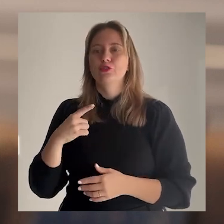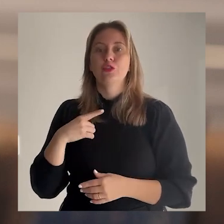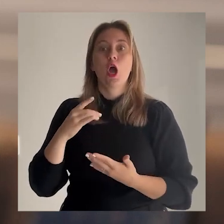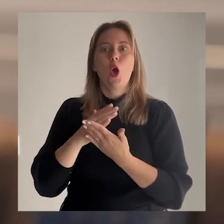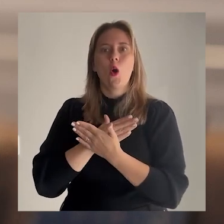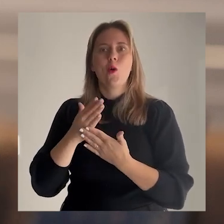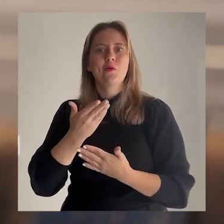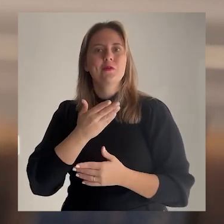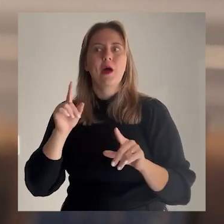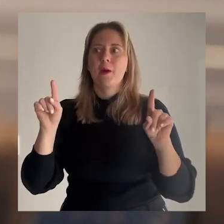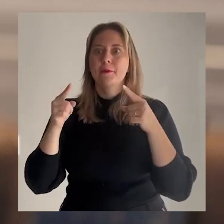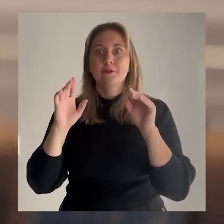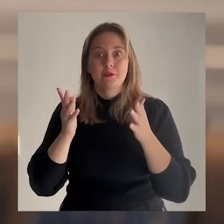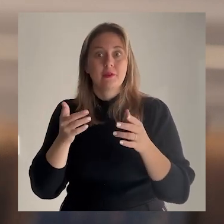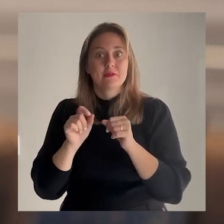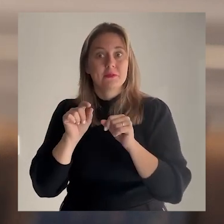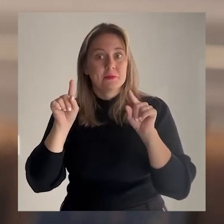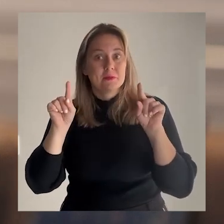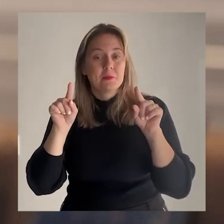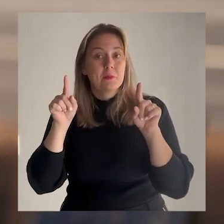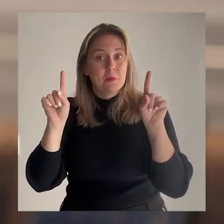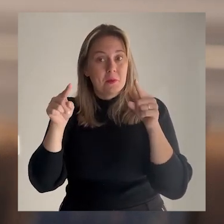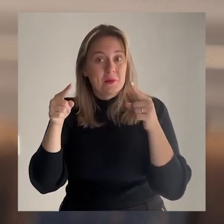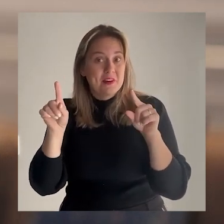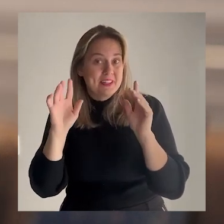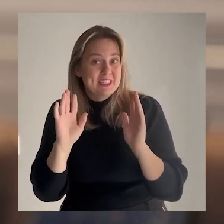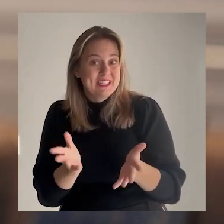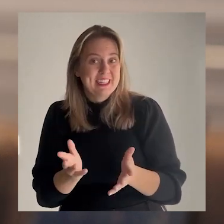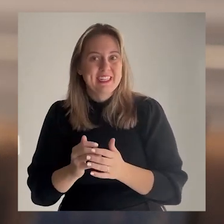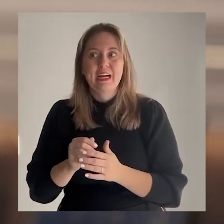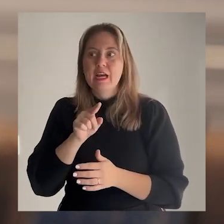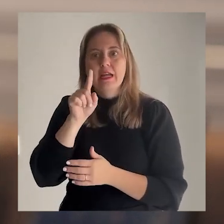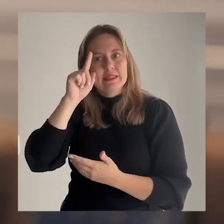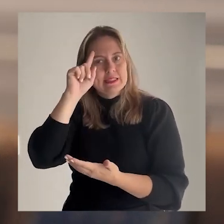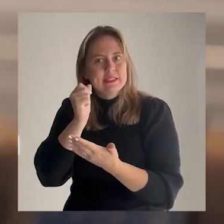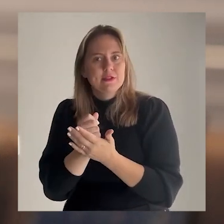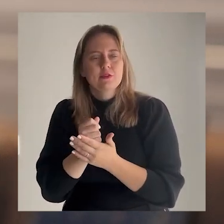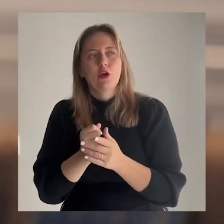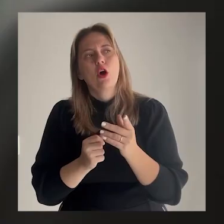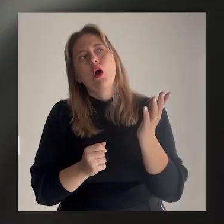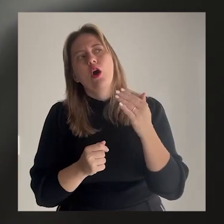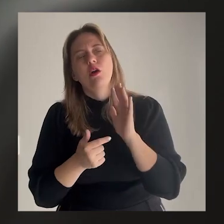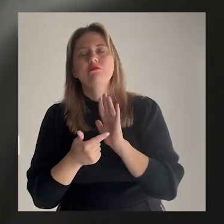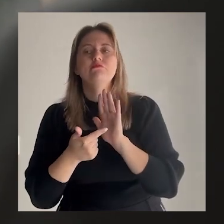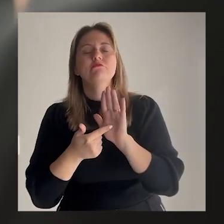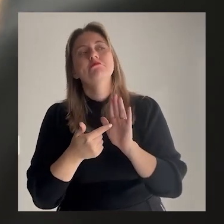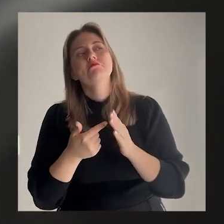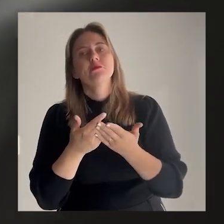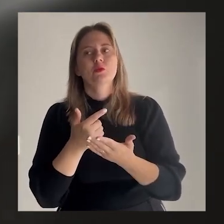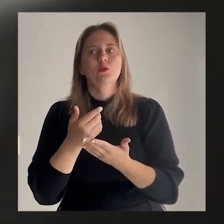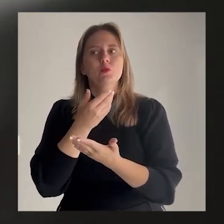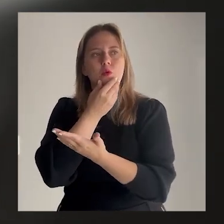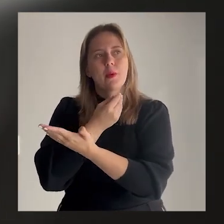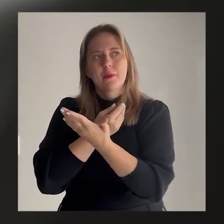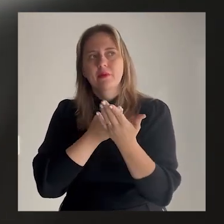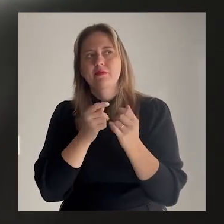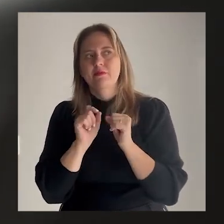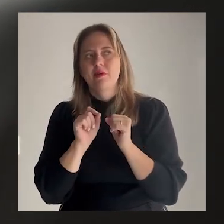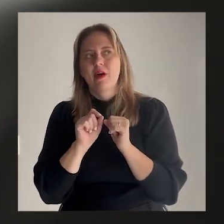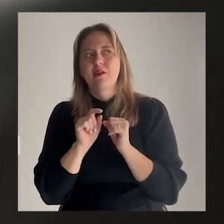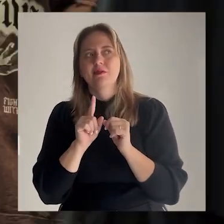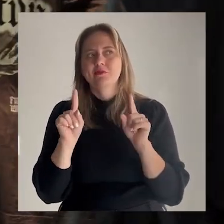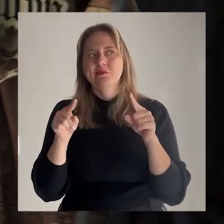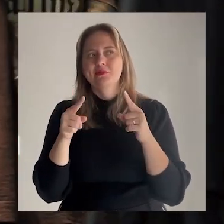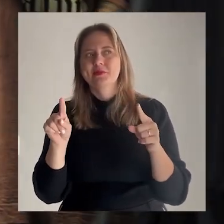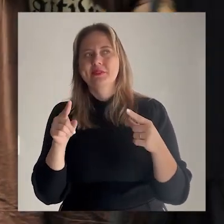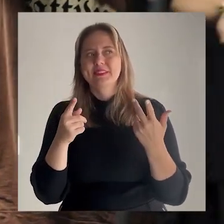alguns amigos que faziam música já, né? E aí eles decidiram me apresentar alguns caras que faziam música que fizeram ali de